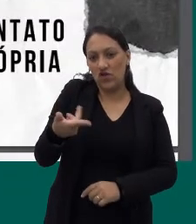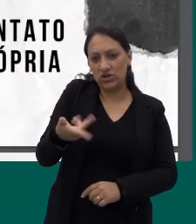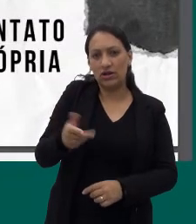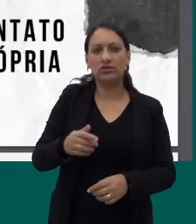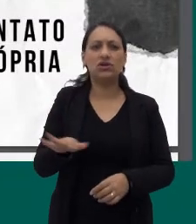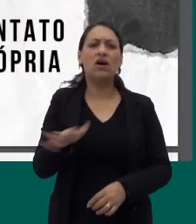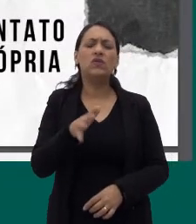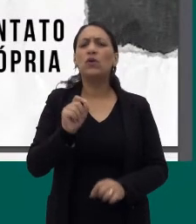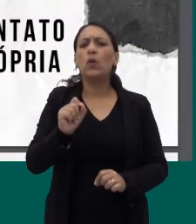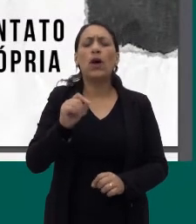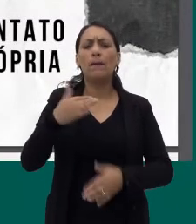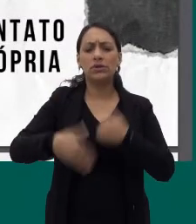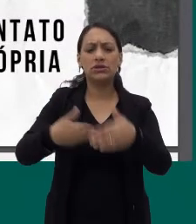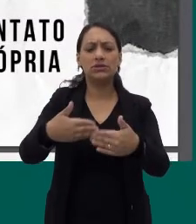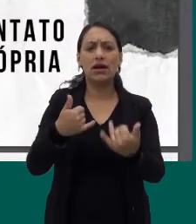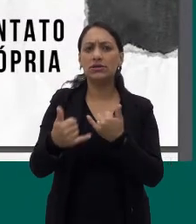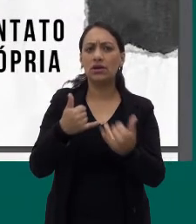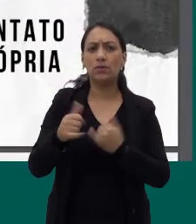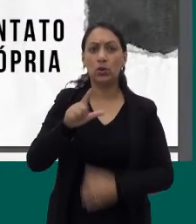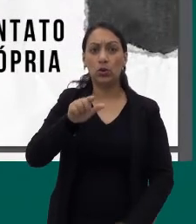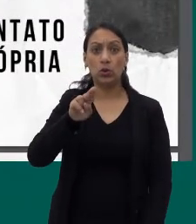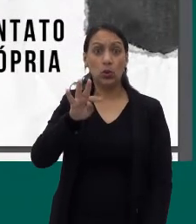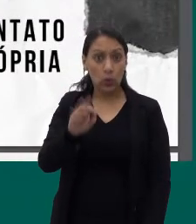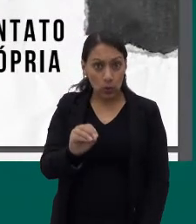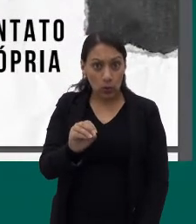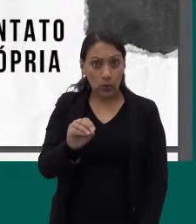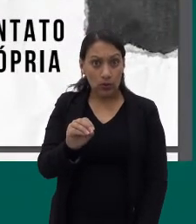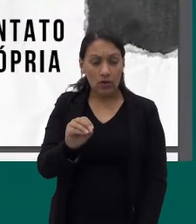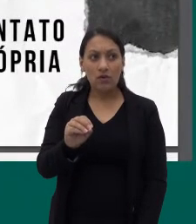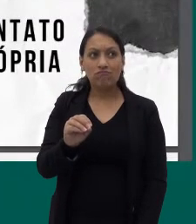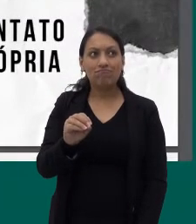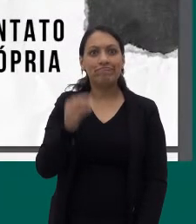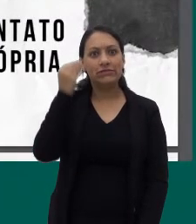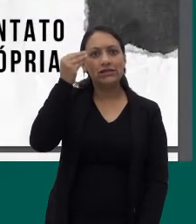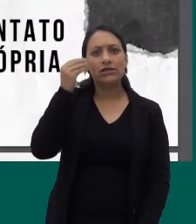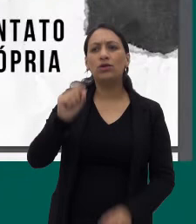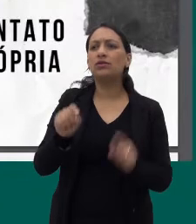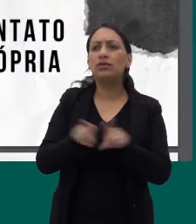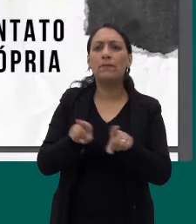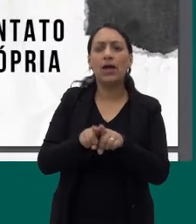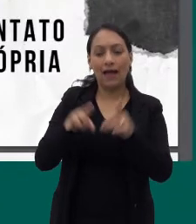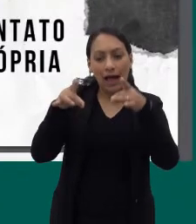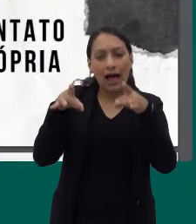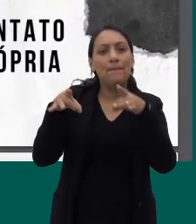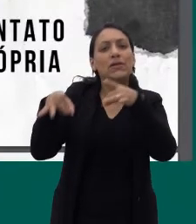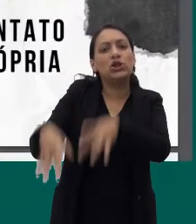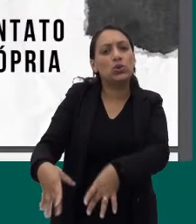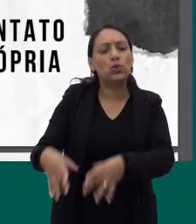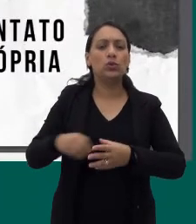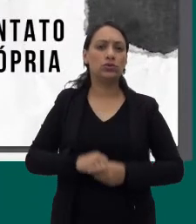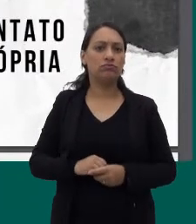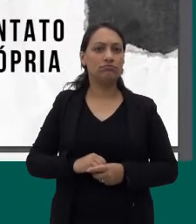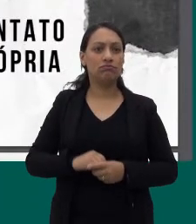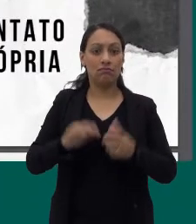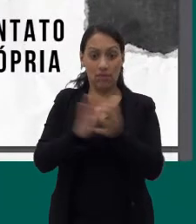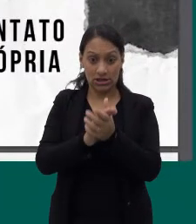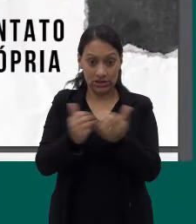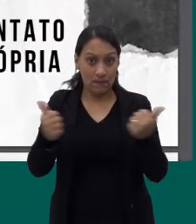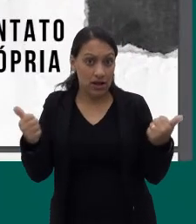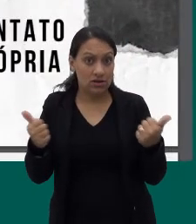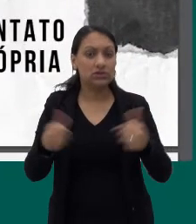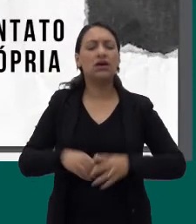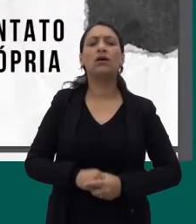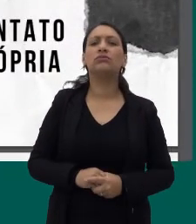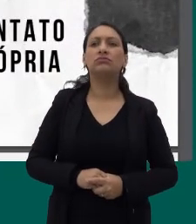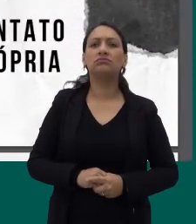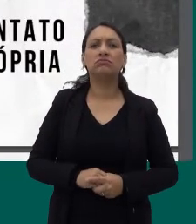luto, né? Um luto psíquico, um certo corte, um certo abandono, né? Uma separação,